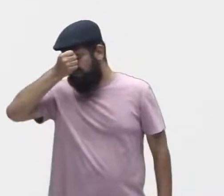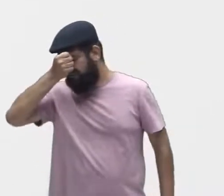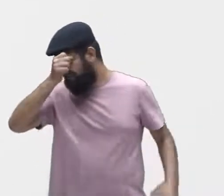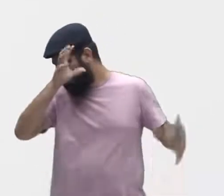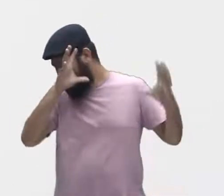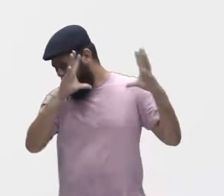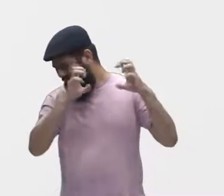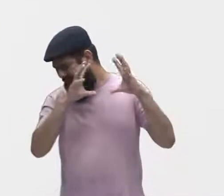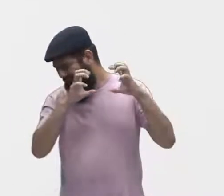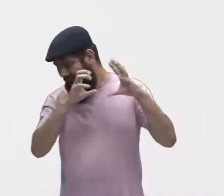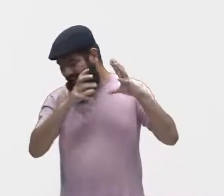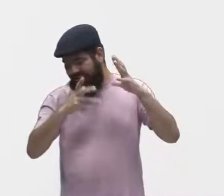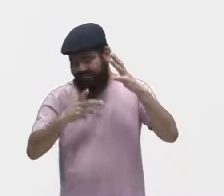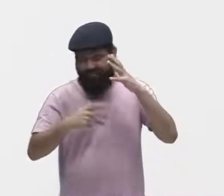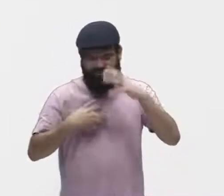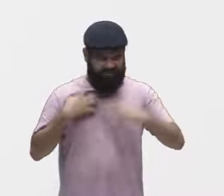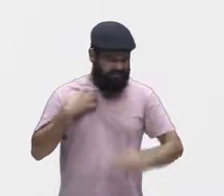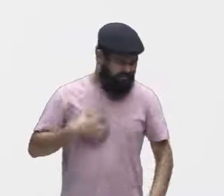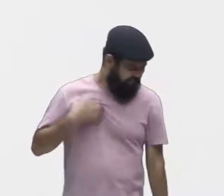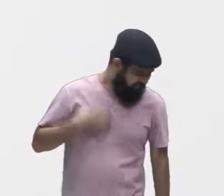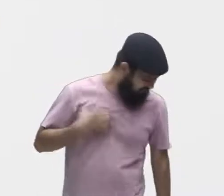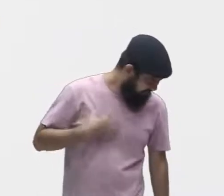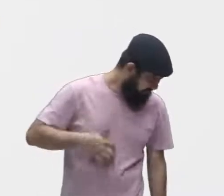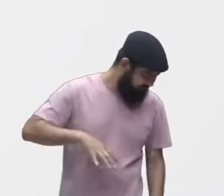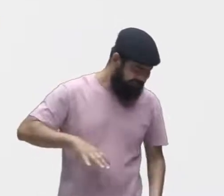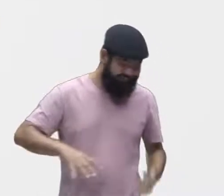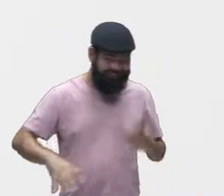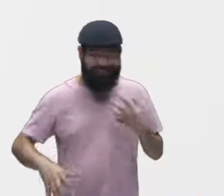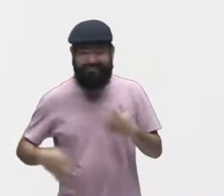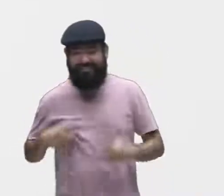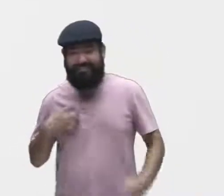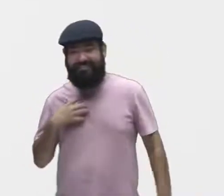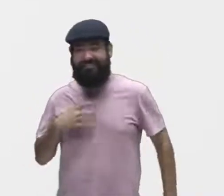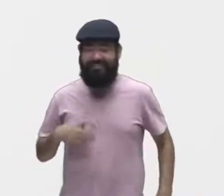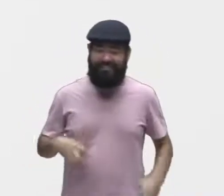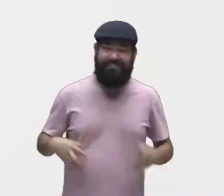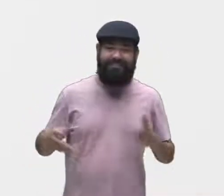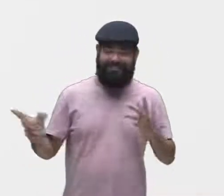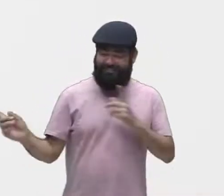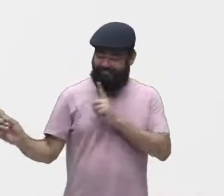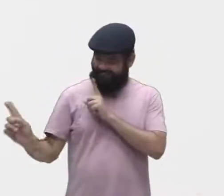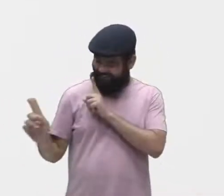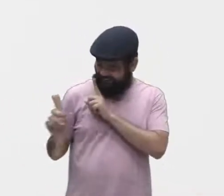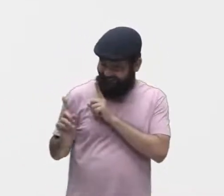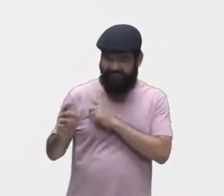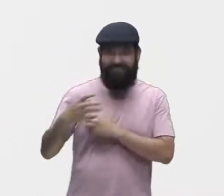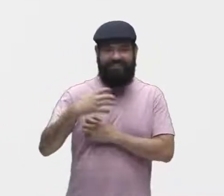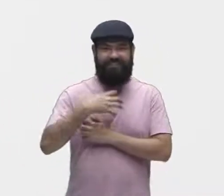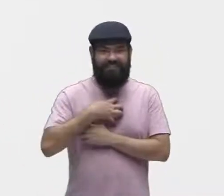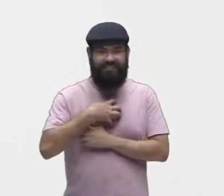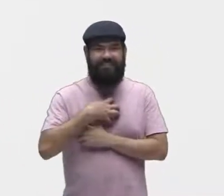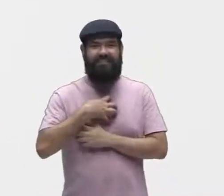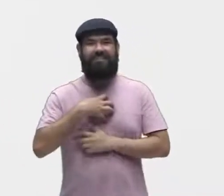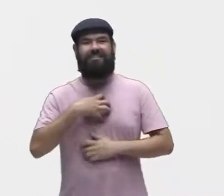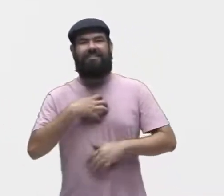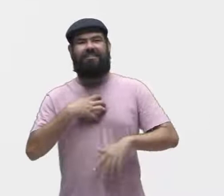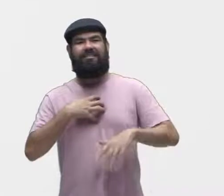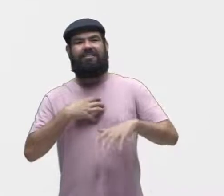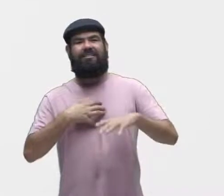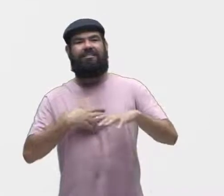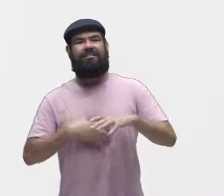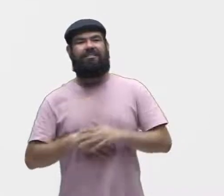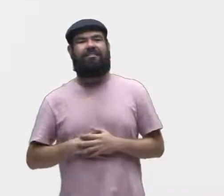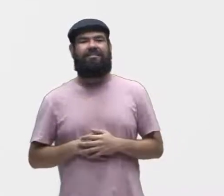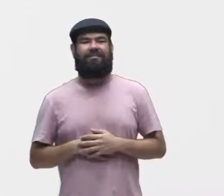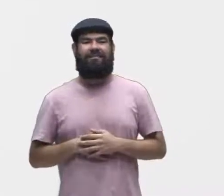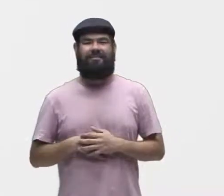alguém, né? Tô chateado, né? Então, nessas relações interpessoais, a gente sente que às vezes a gente sente essa emoção,